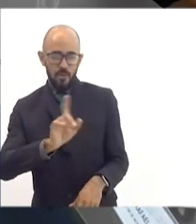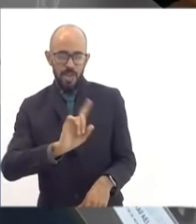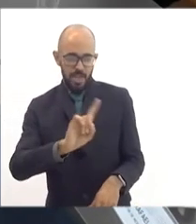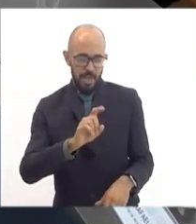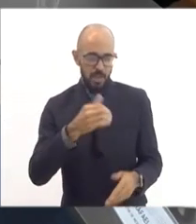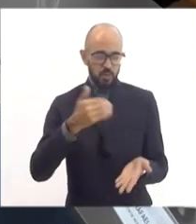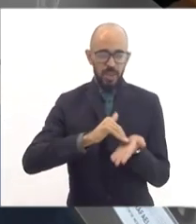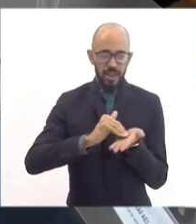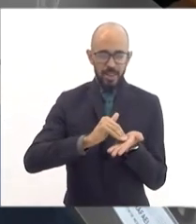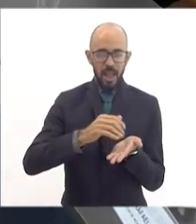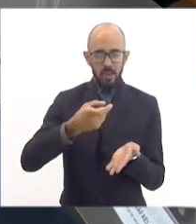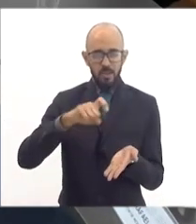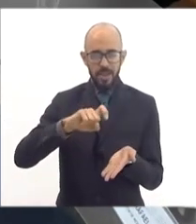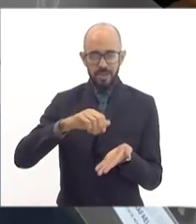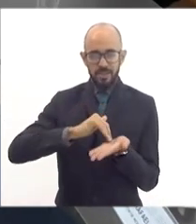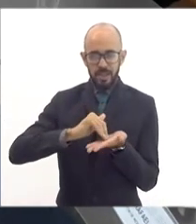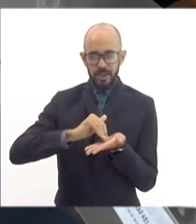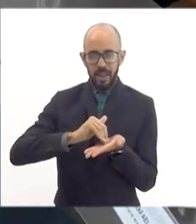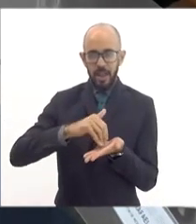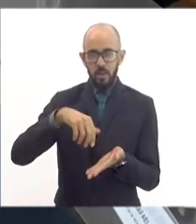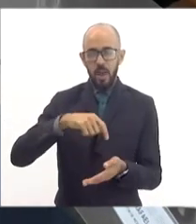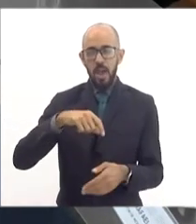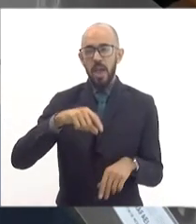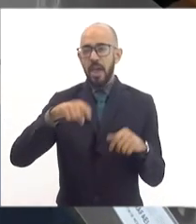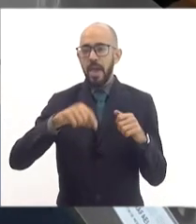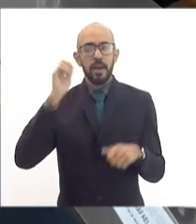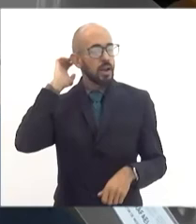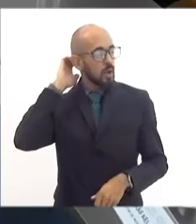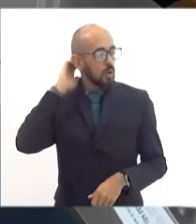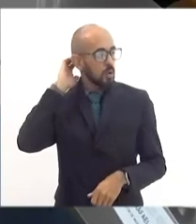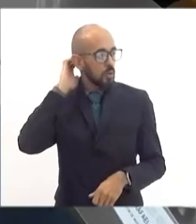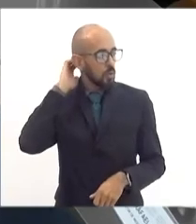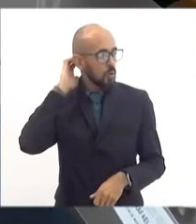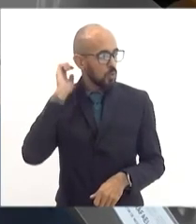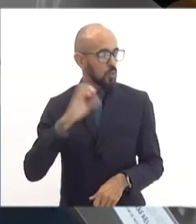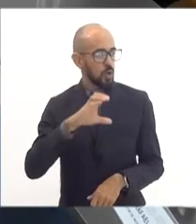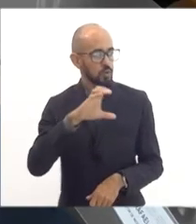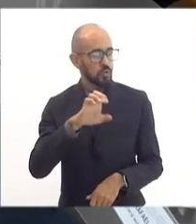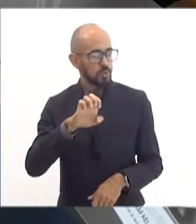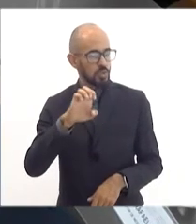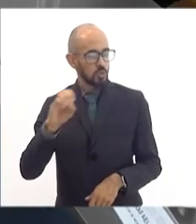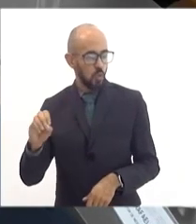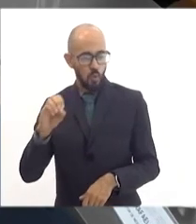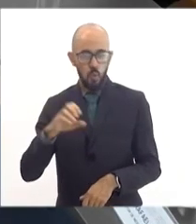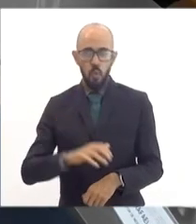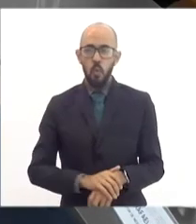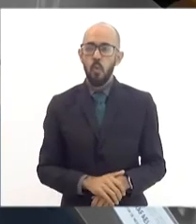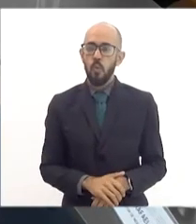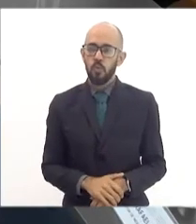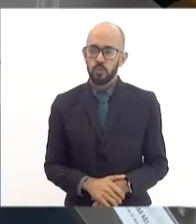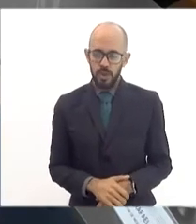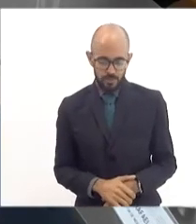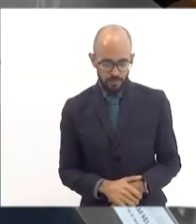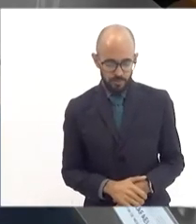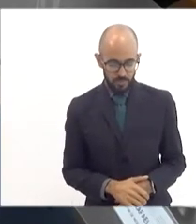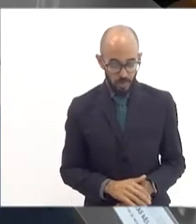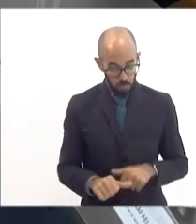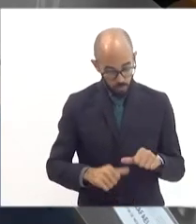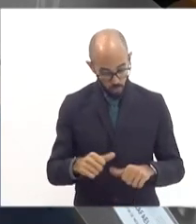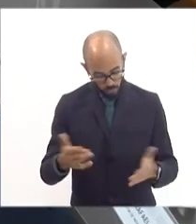gente discutiu essa questão, era o nosso CEO. É bonito isso, né? CEO.